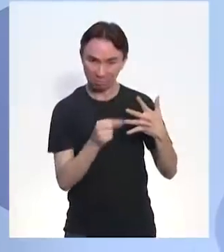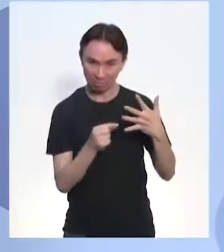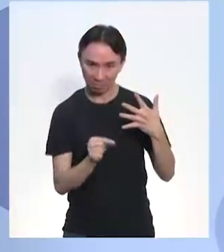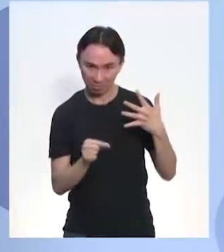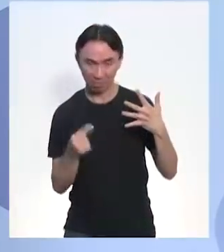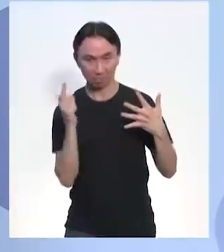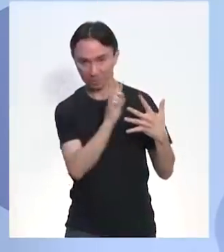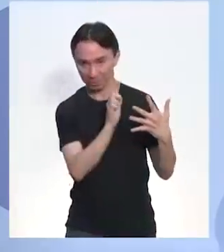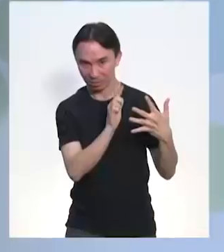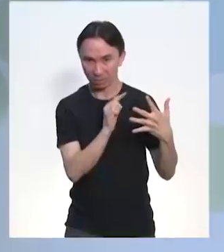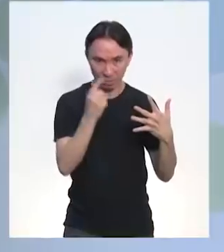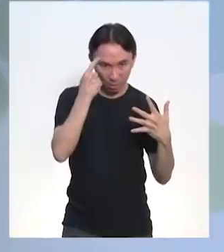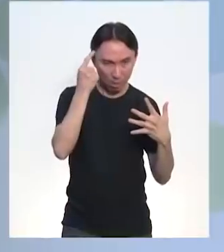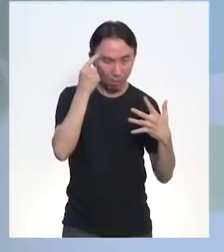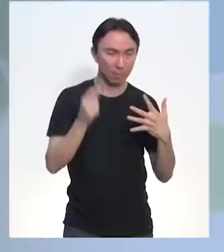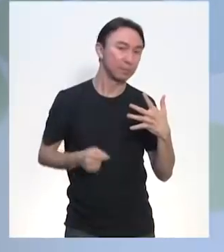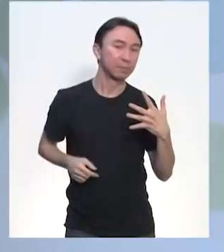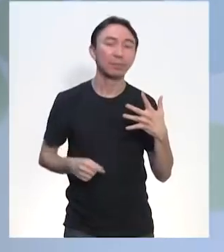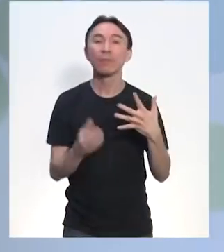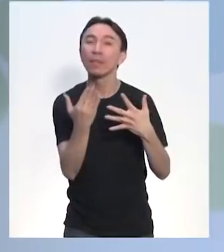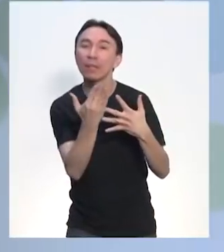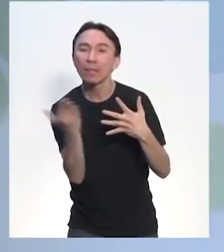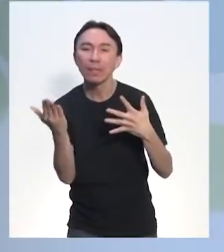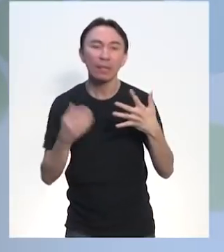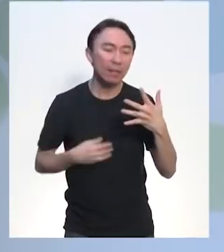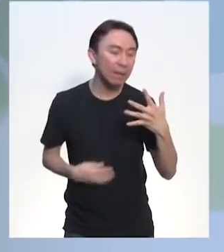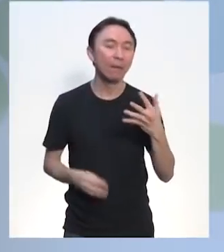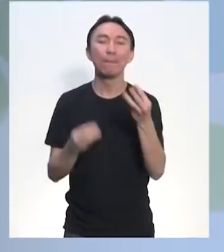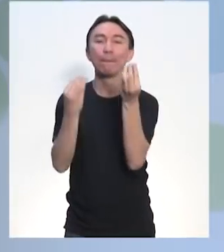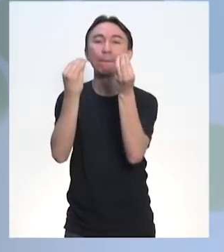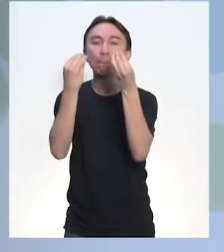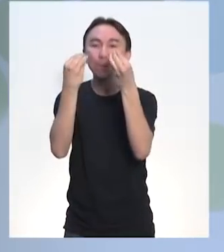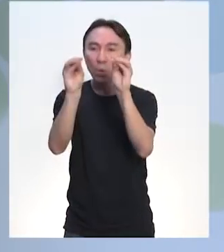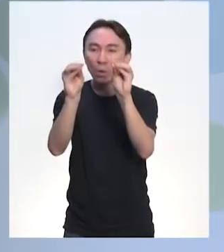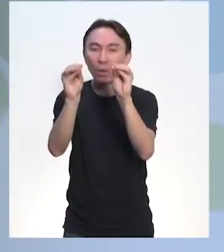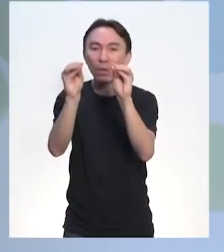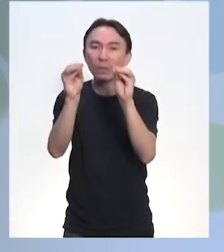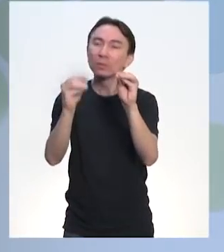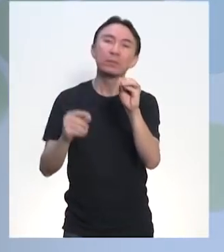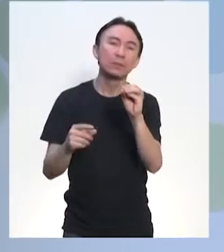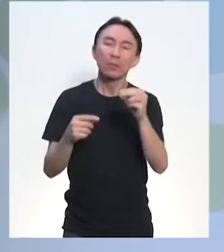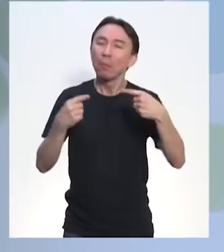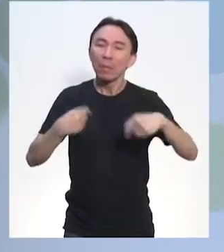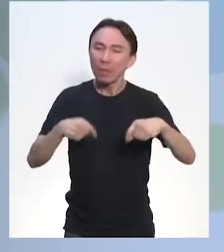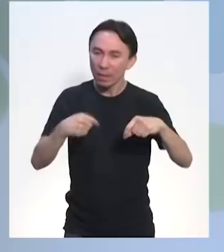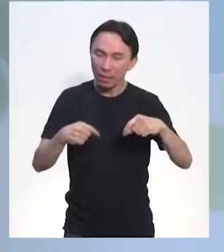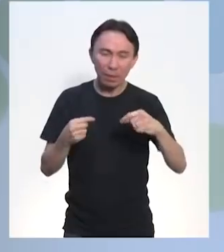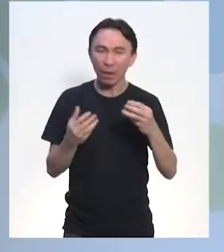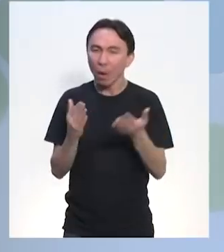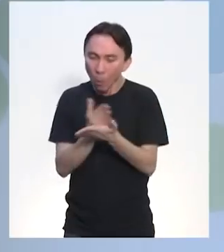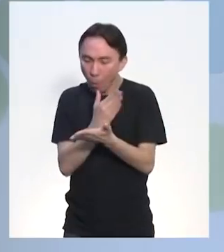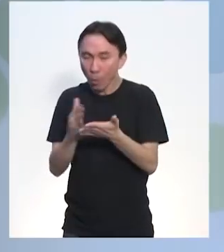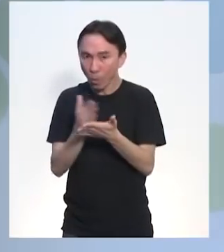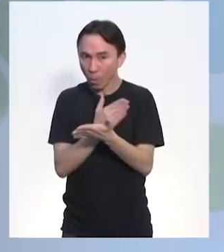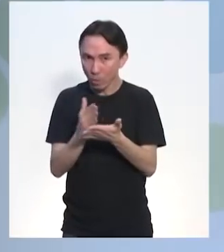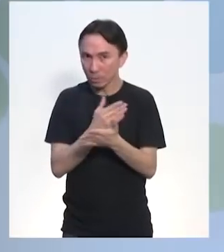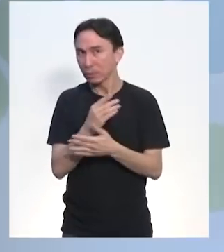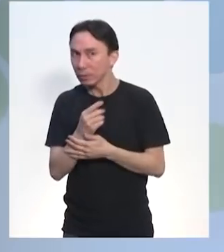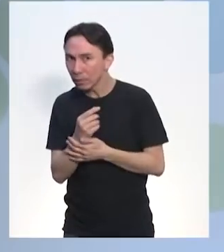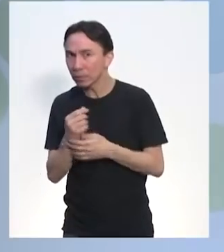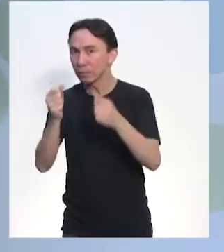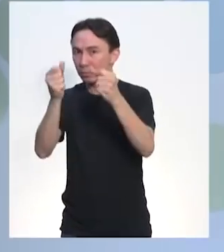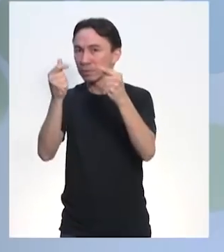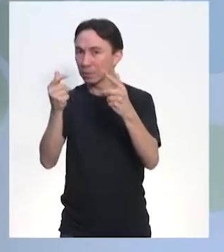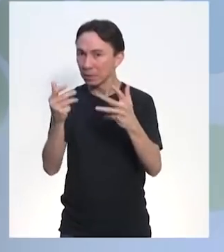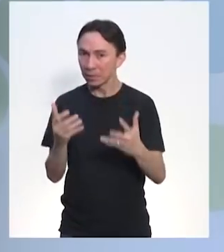certo? Isso mesmo. Então, nessa postagem aí que vocês vão realizar, vocês devem identificar algumas coisas. Então, primeira coisa, se